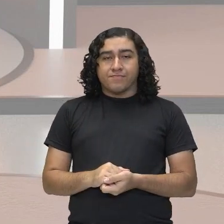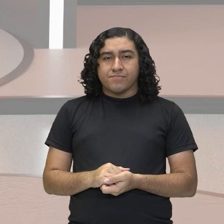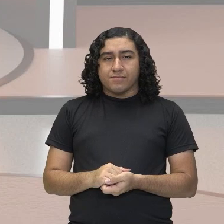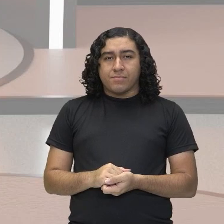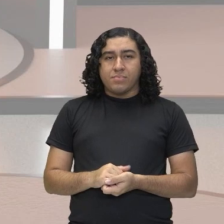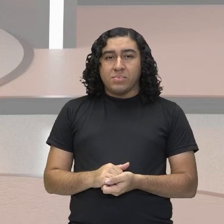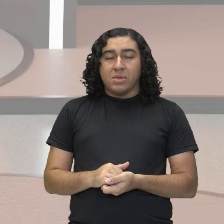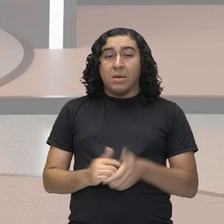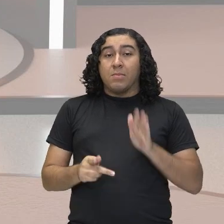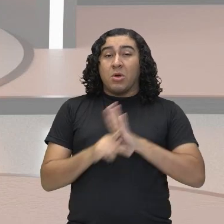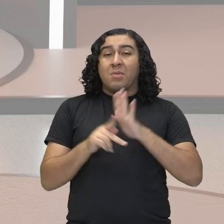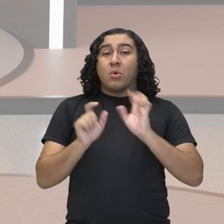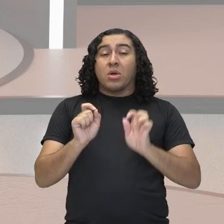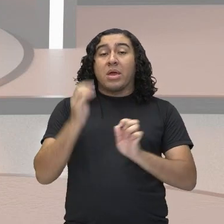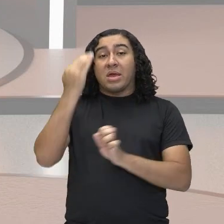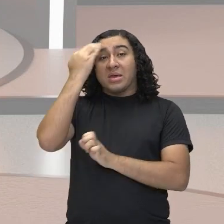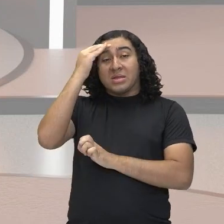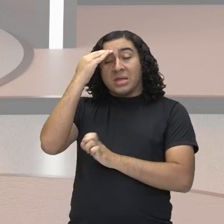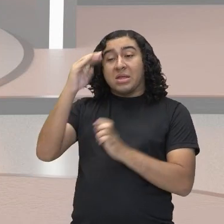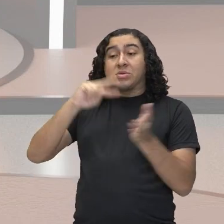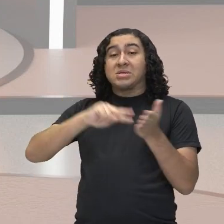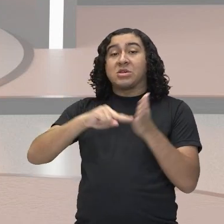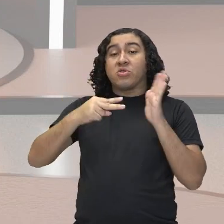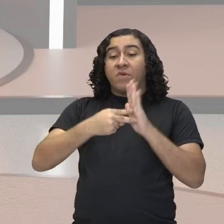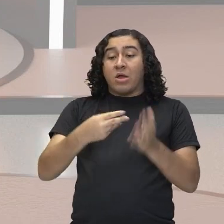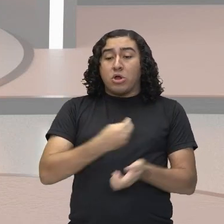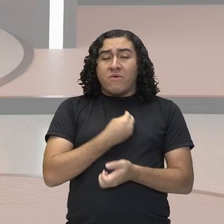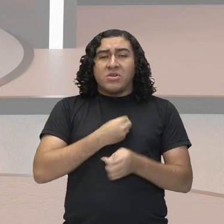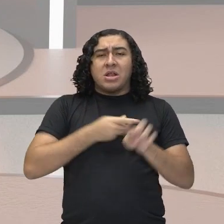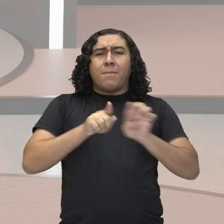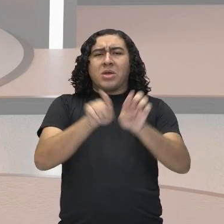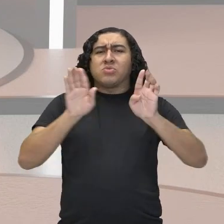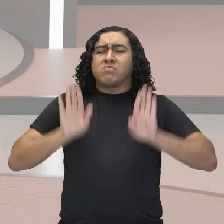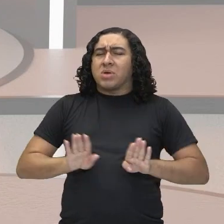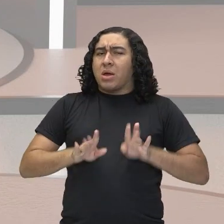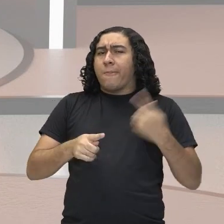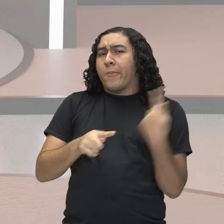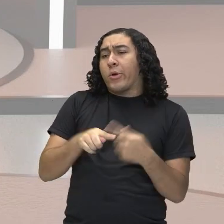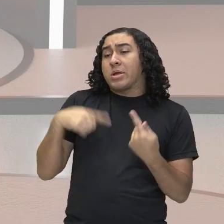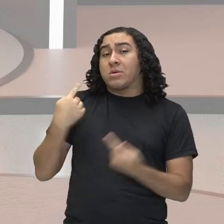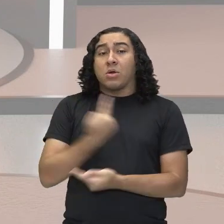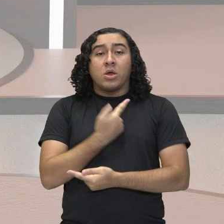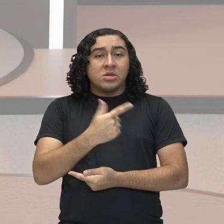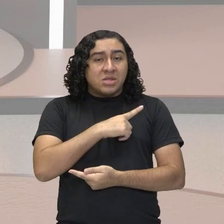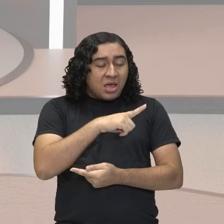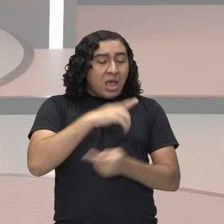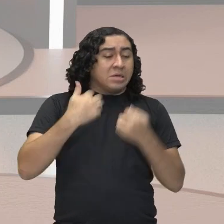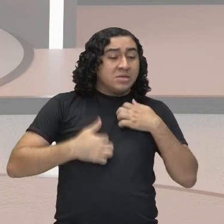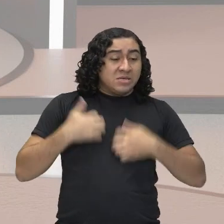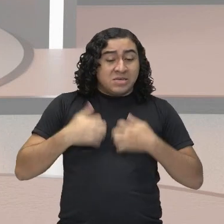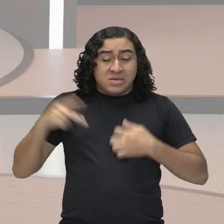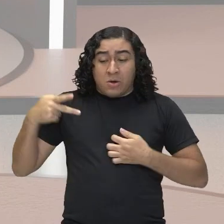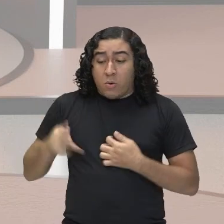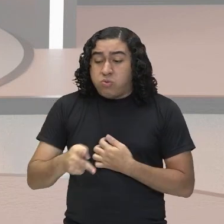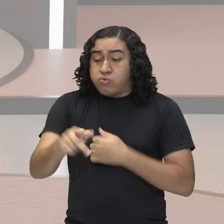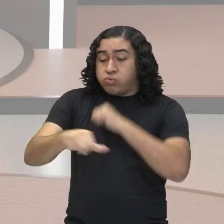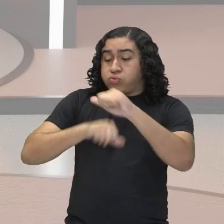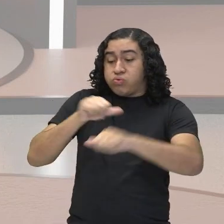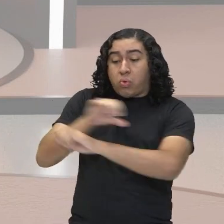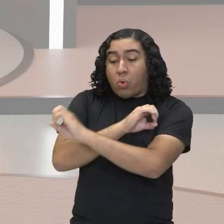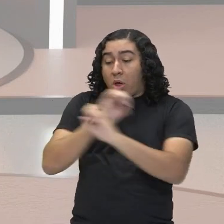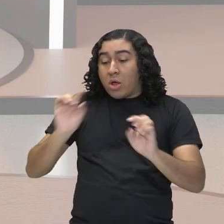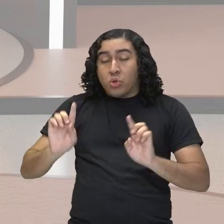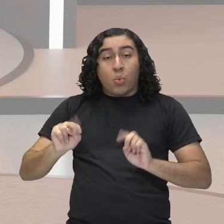quê? Existencial. Mas por que, professor, que nós vivemos nessa eterna angústia